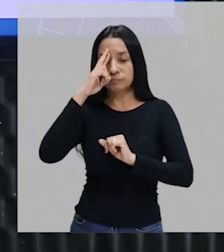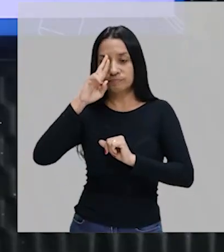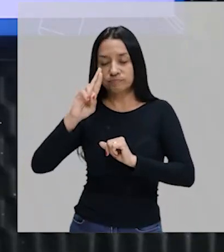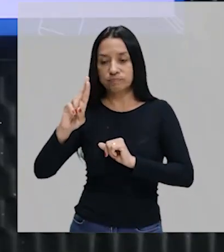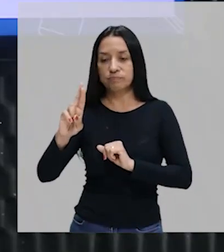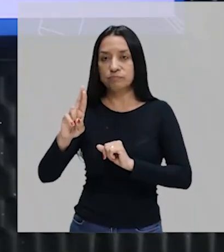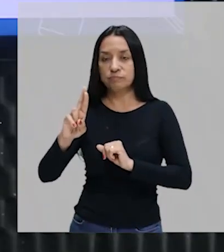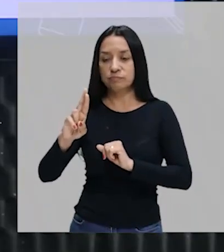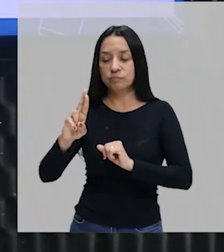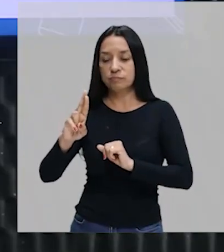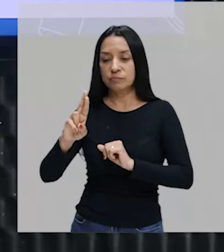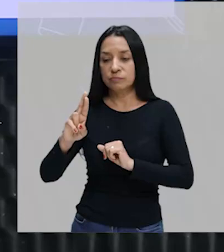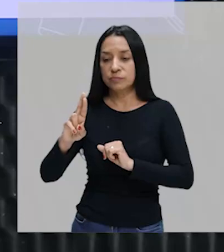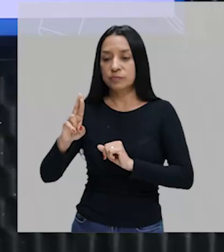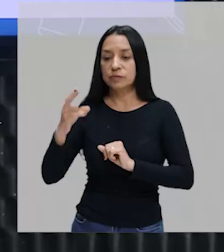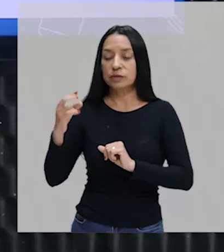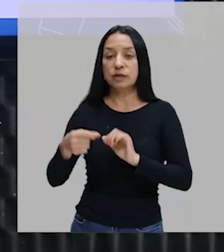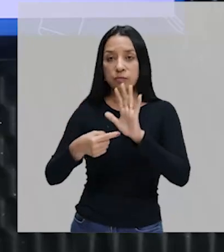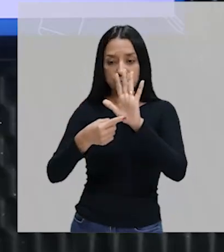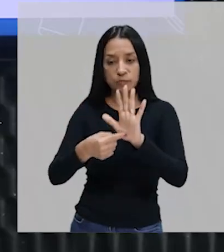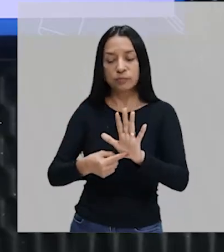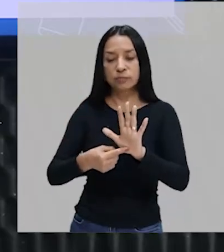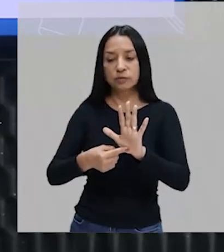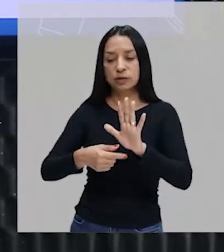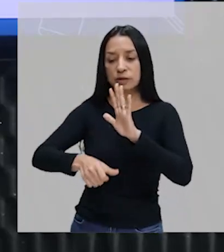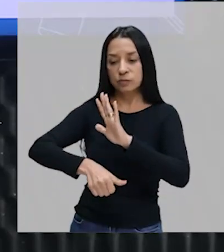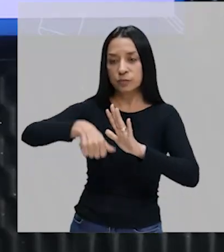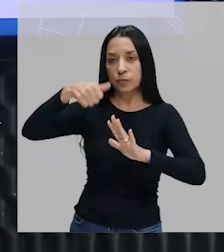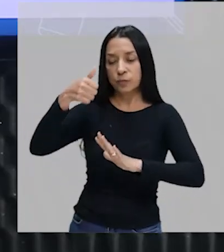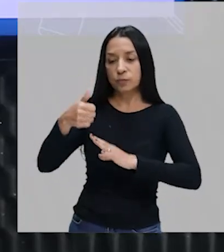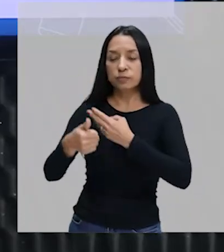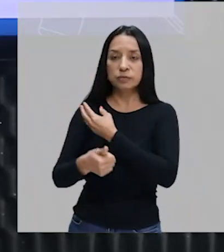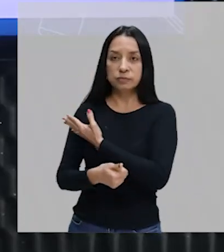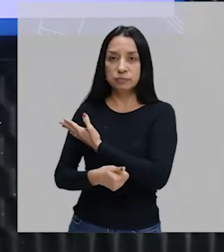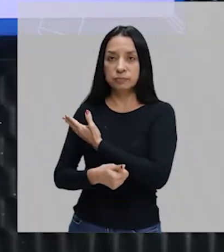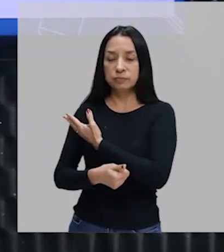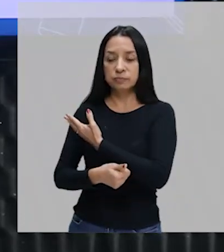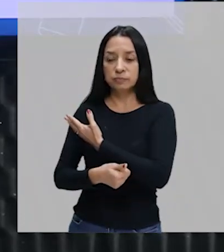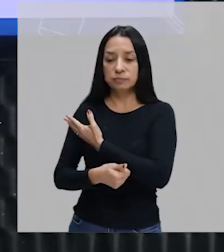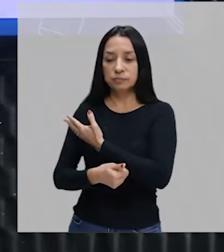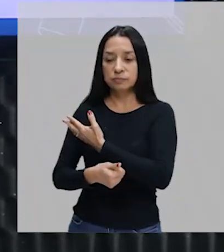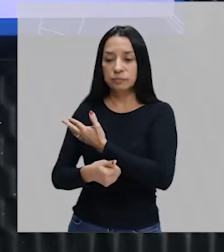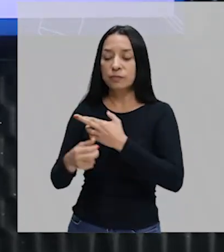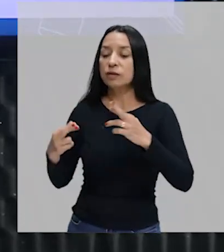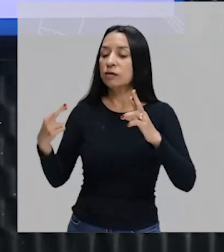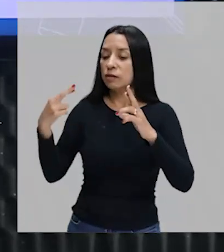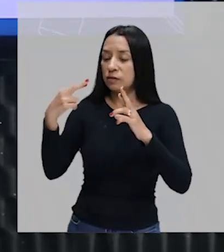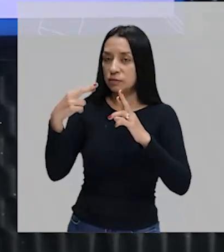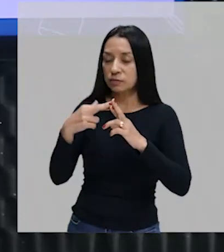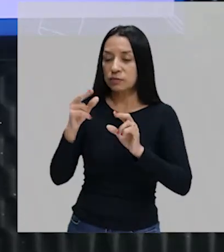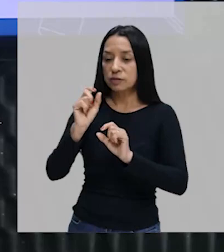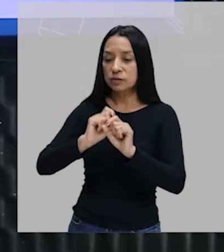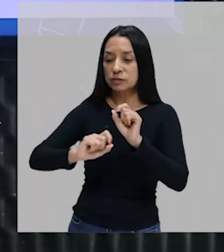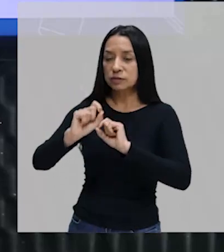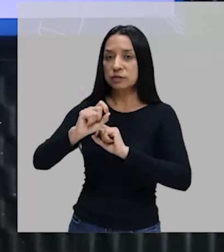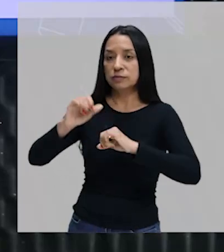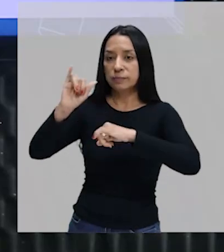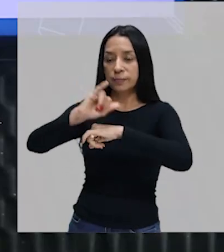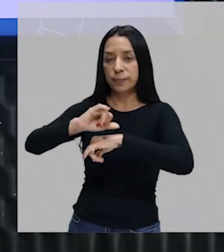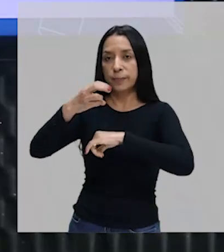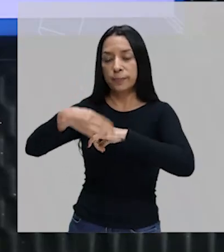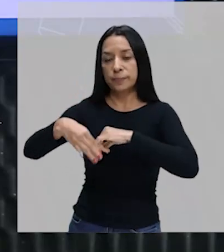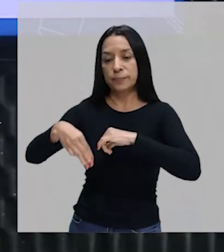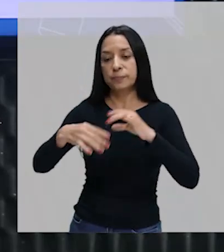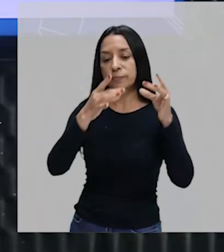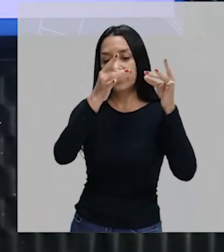Nós iremos destacá-los por ter sido os primeiros donatários referentes à capitania do Maranhão. O